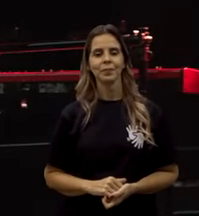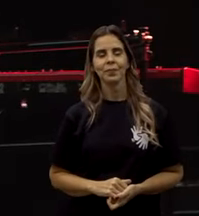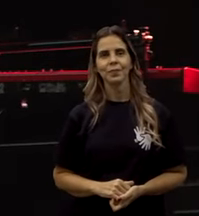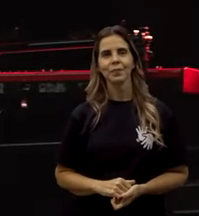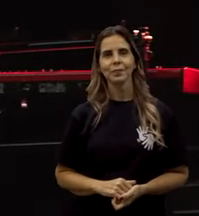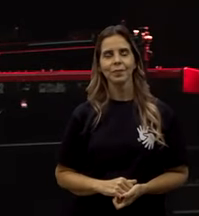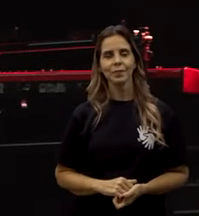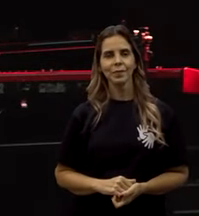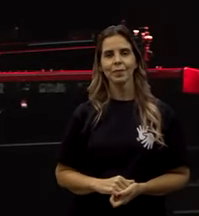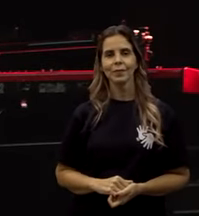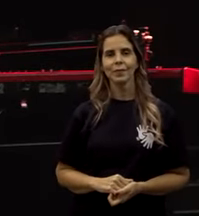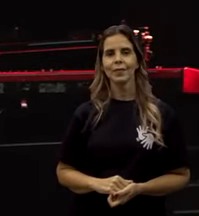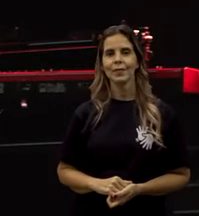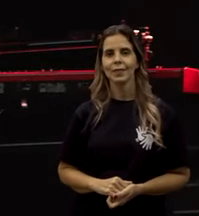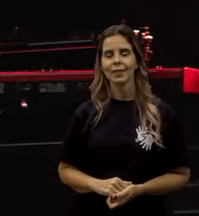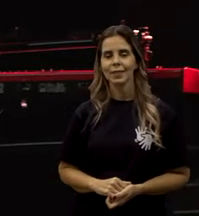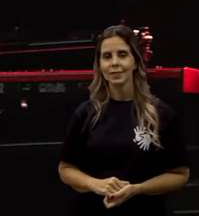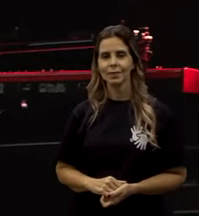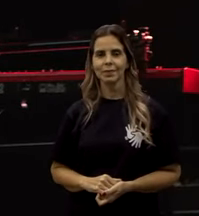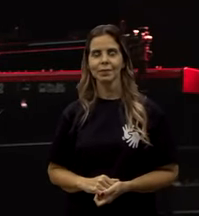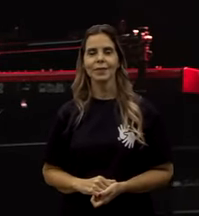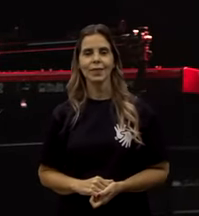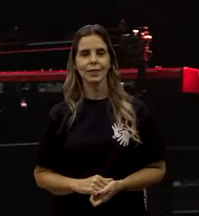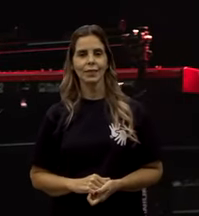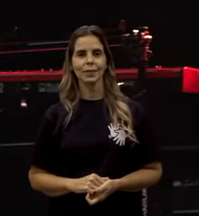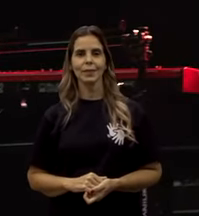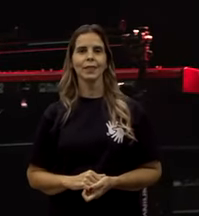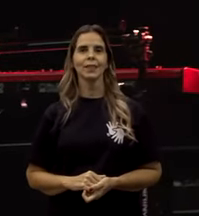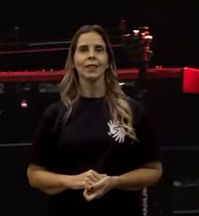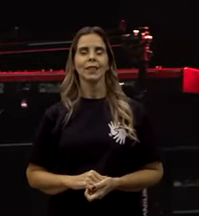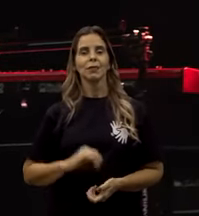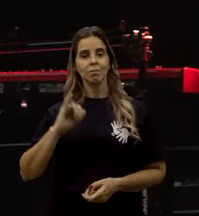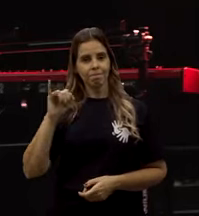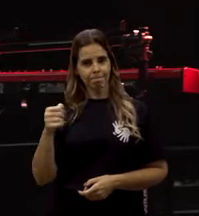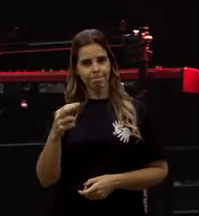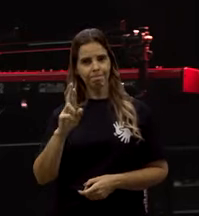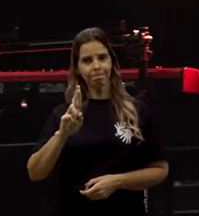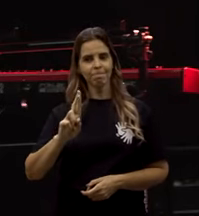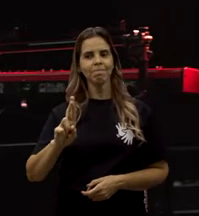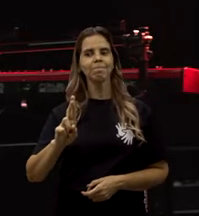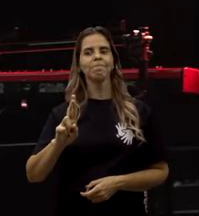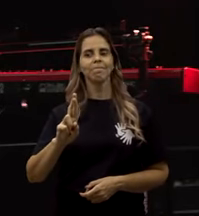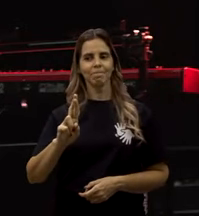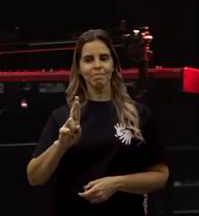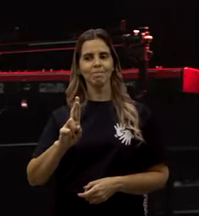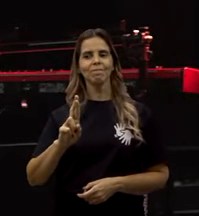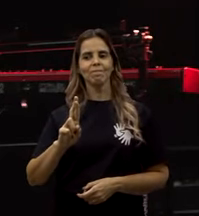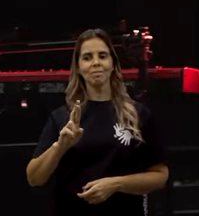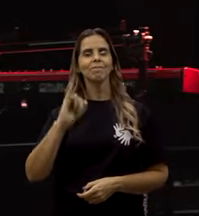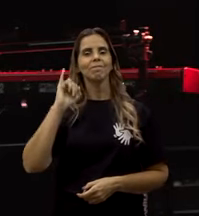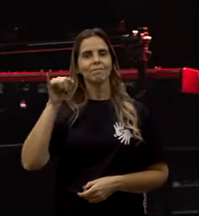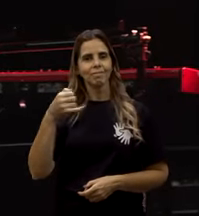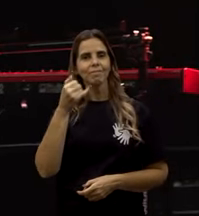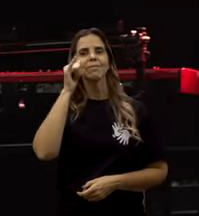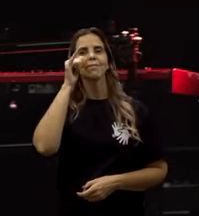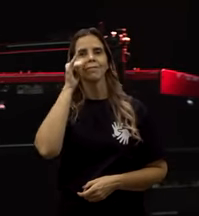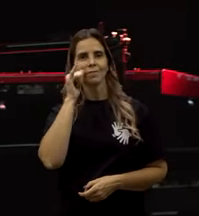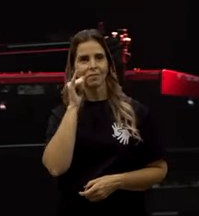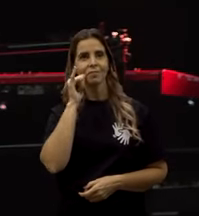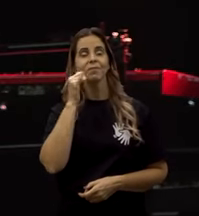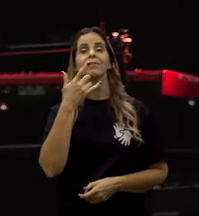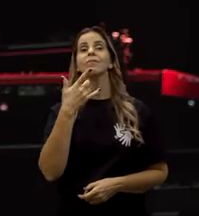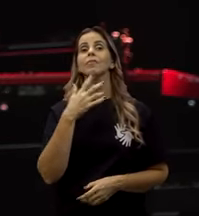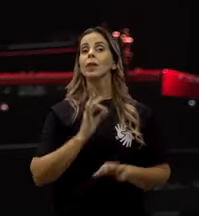Jeremias 29:11 diz assim porque eu sei o que eu conheço os planos que eu tenho para vocês diz o senhor plano de te fazer